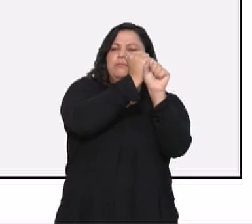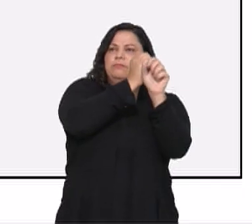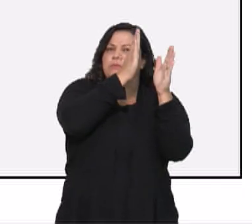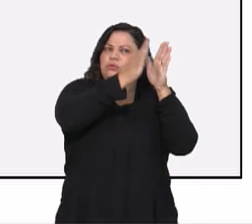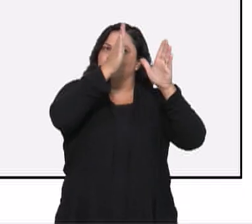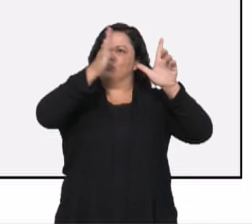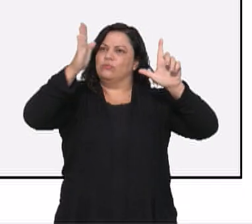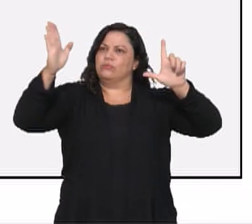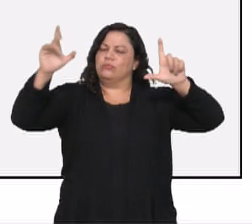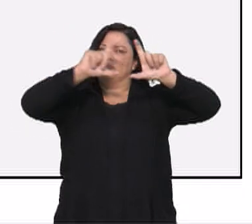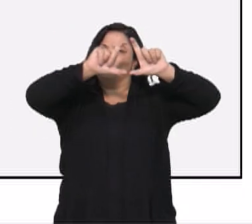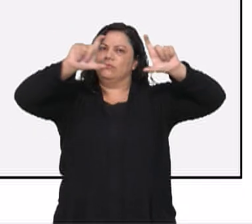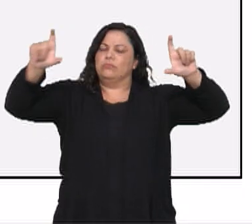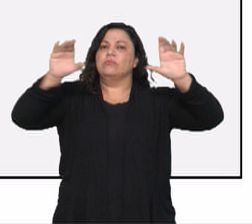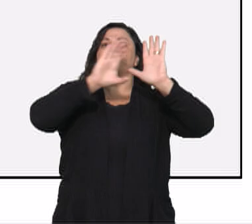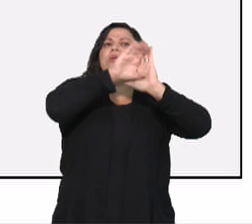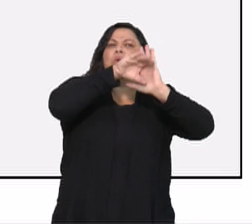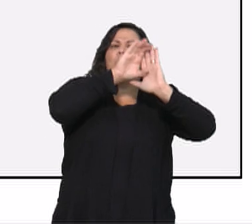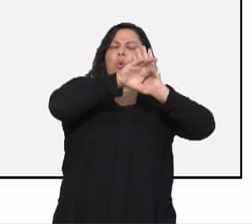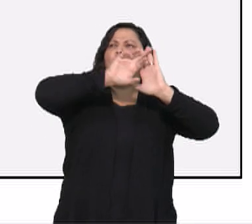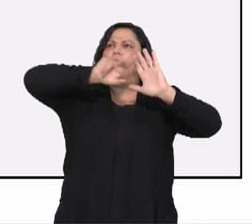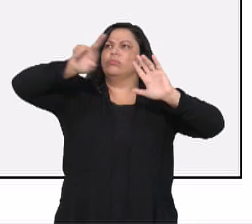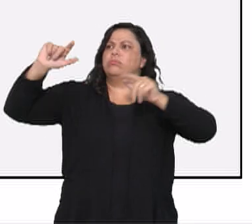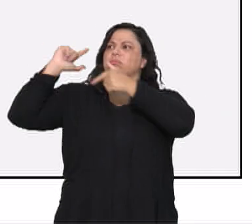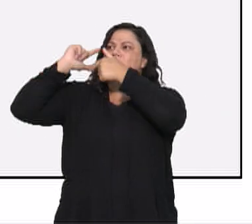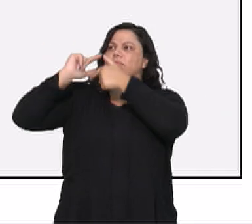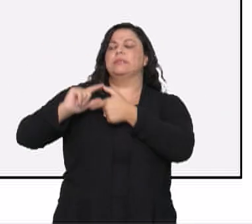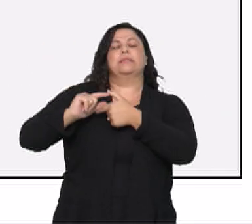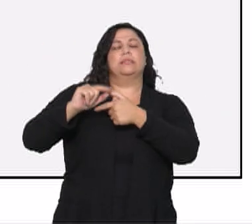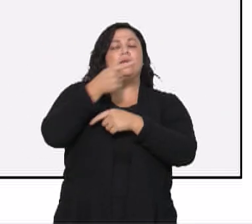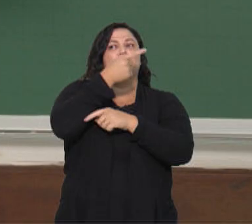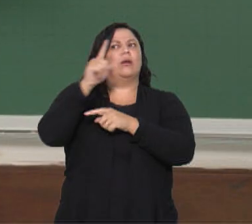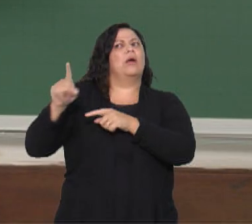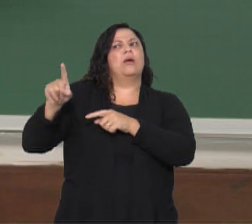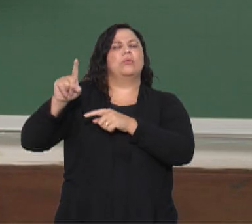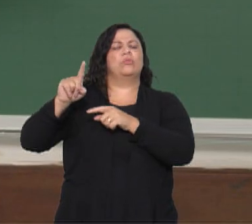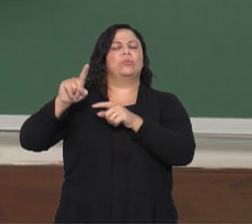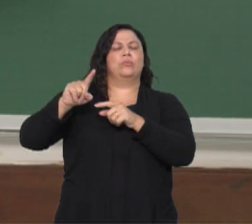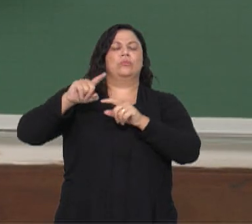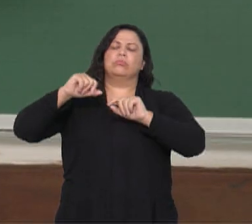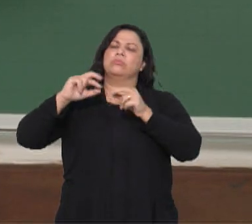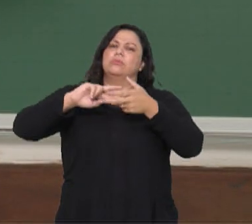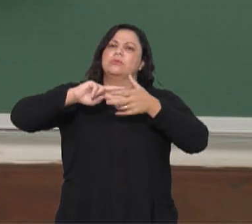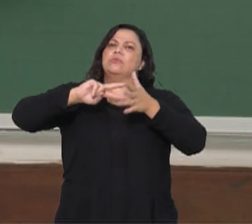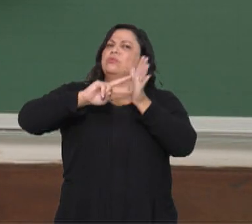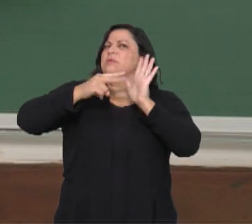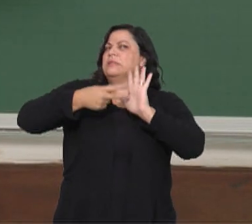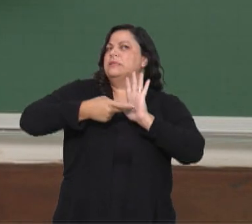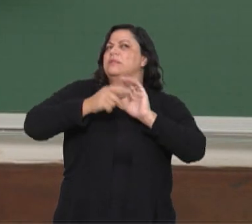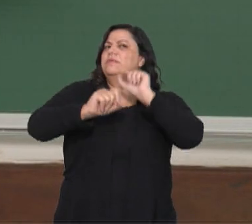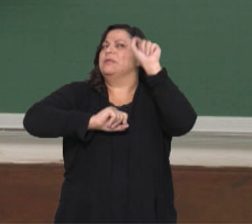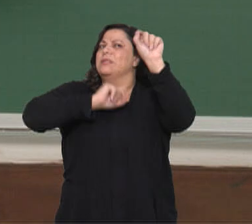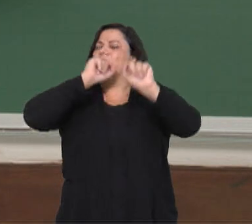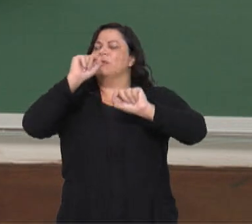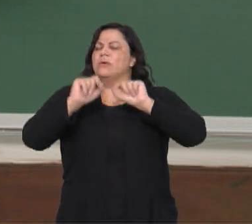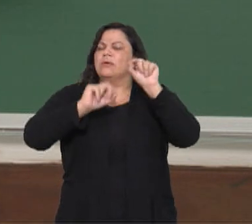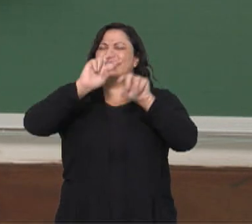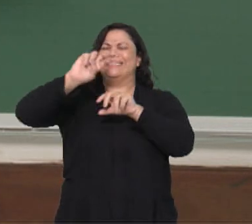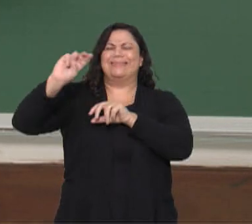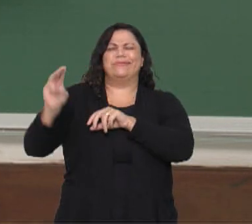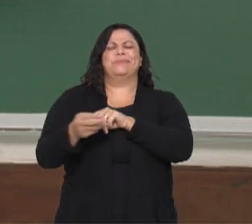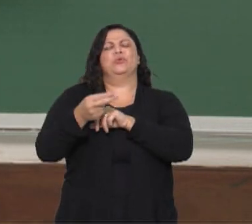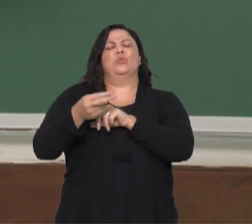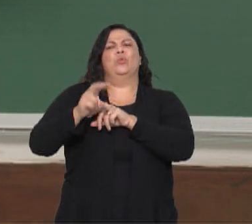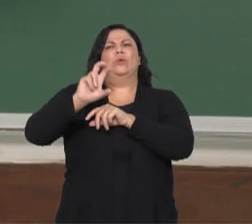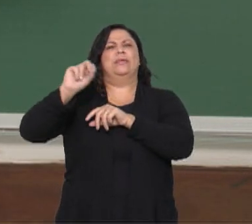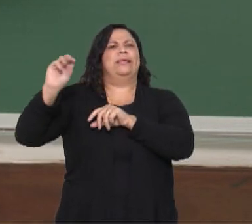idade do ferro. São conceitos tradicionais, não significa que há 5.500 todas as civilizações da humanidade